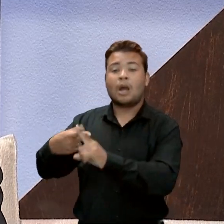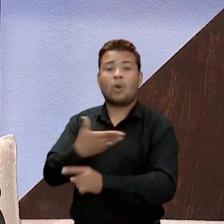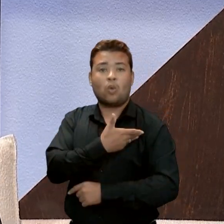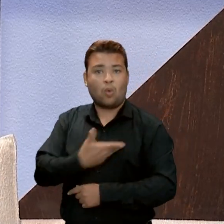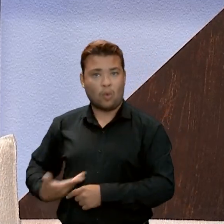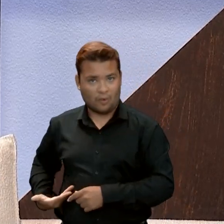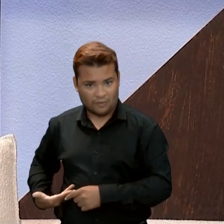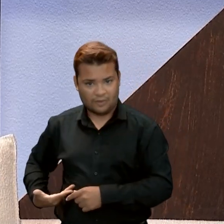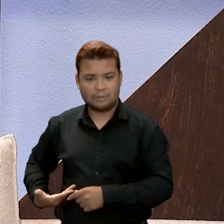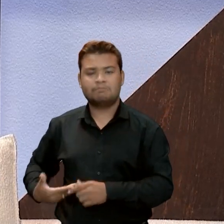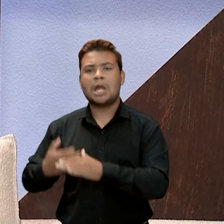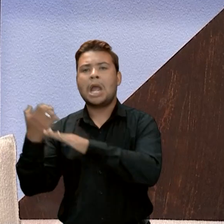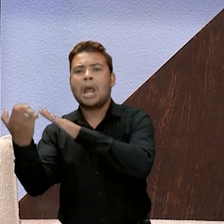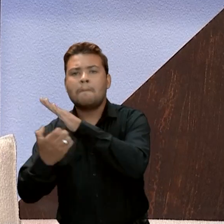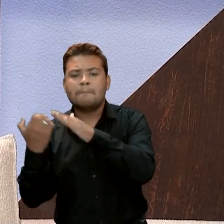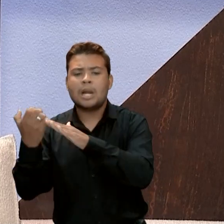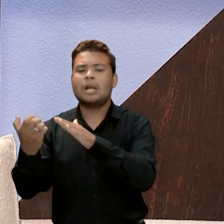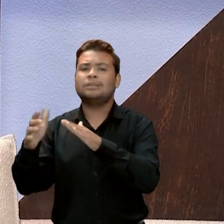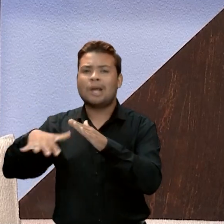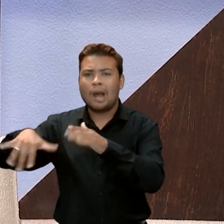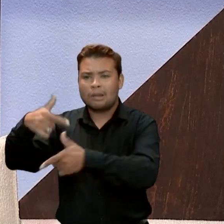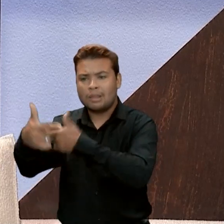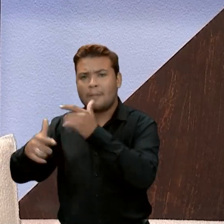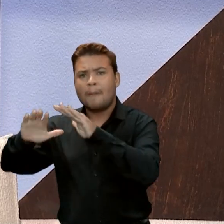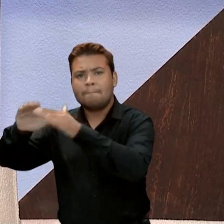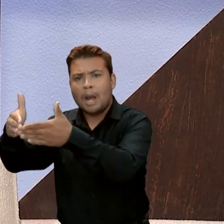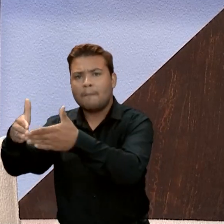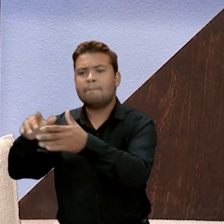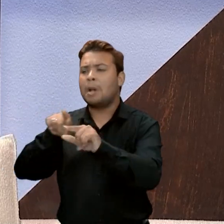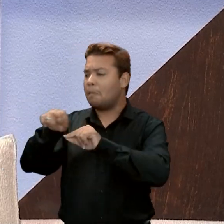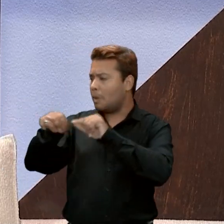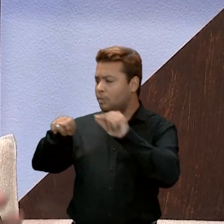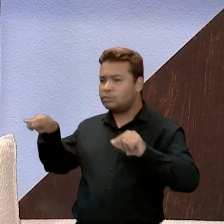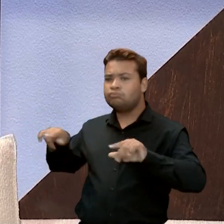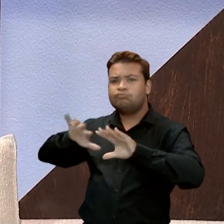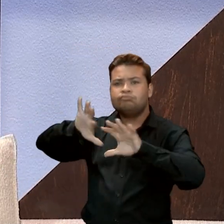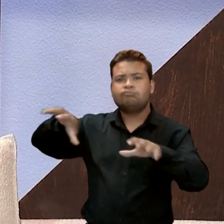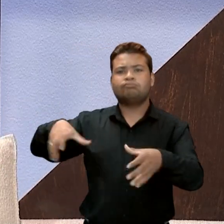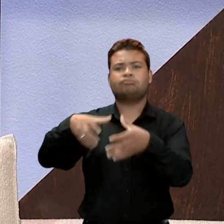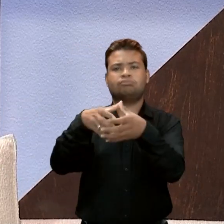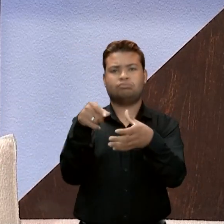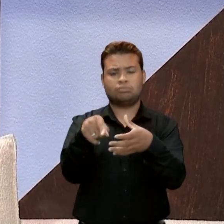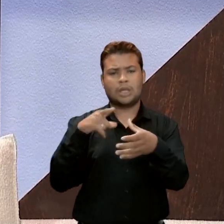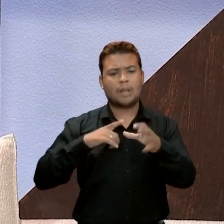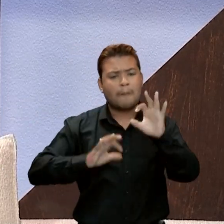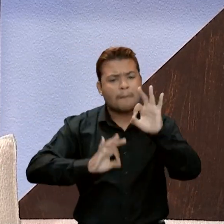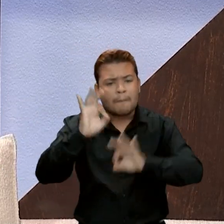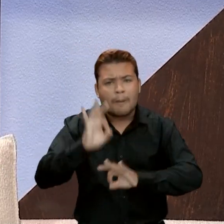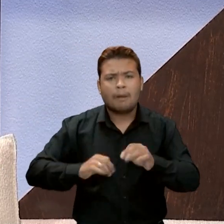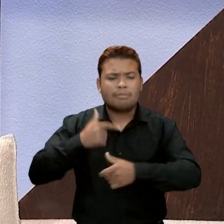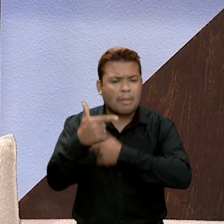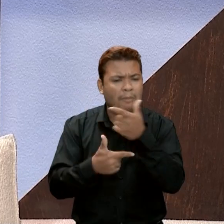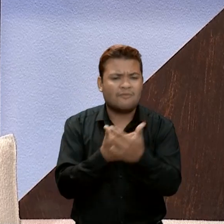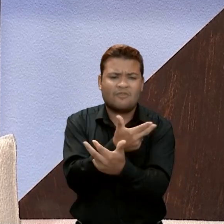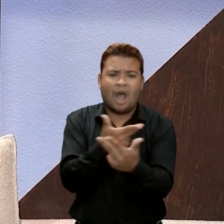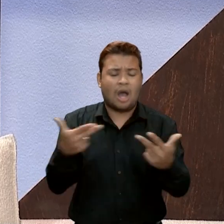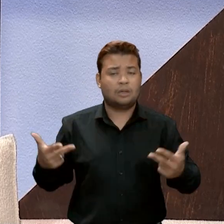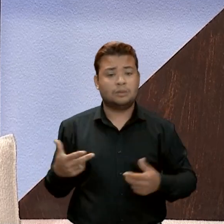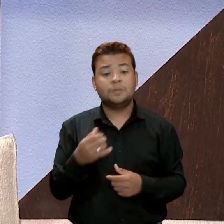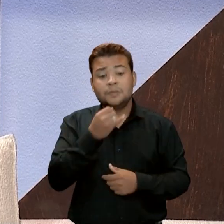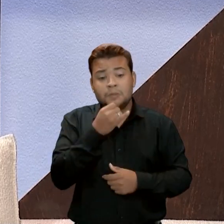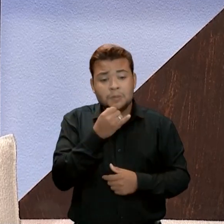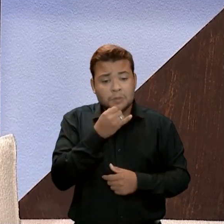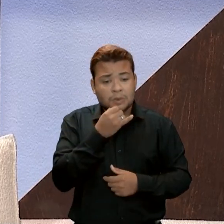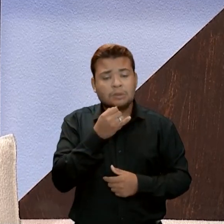governamental, empresas específicas da área, e a gente produz, então, uma série de realizações. Por exemplo,